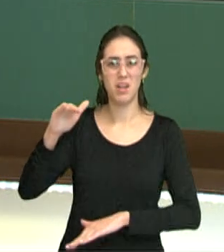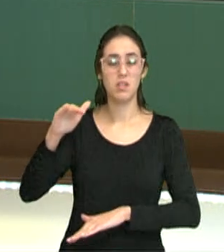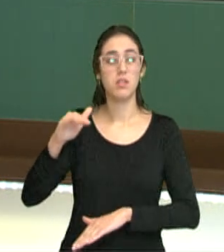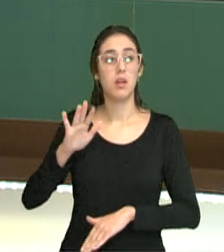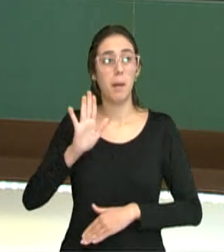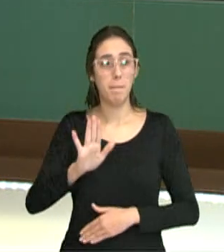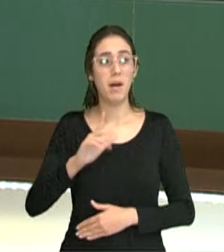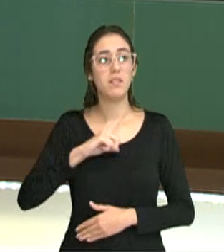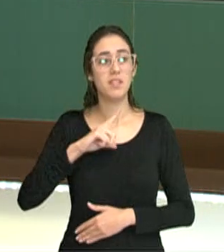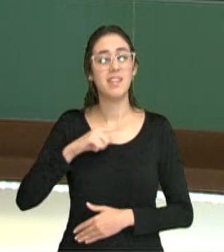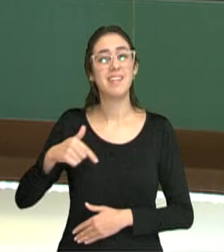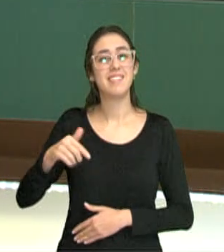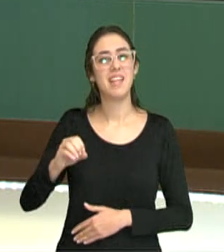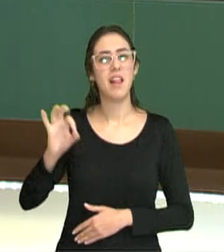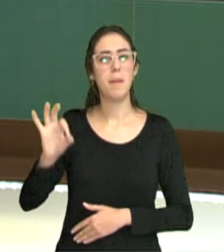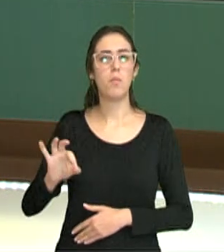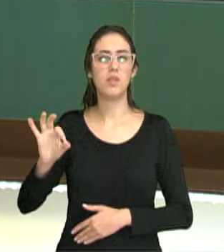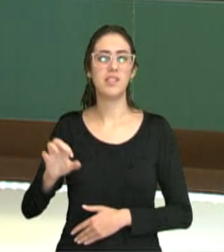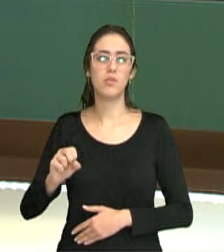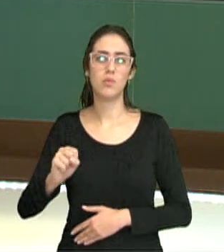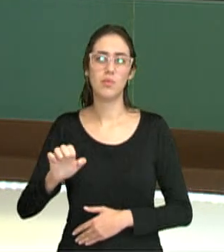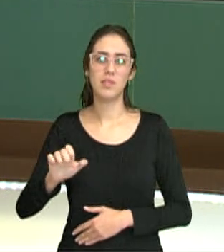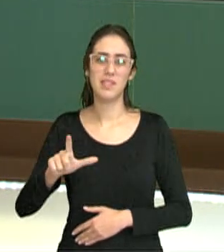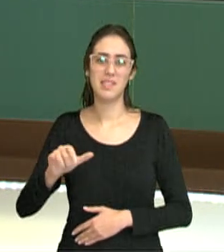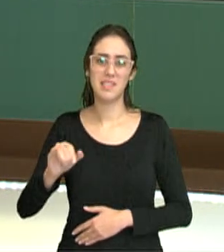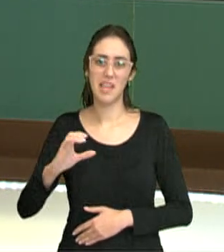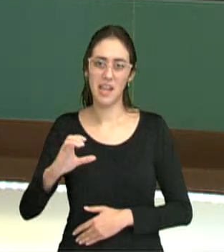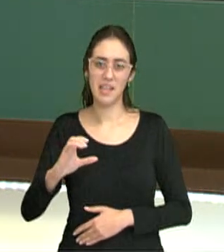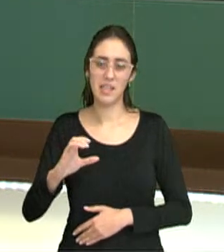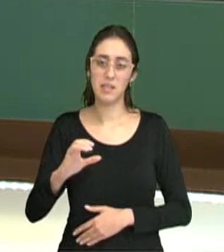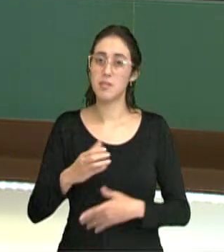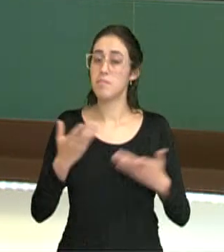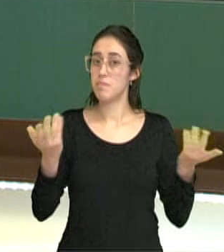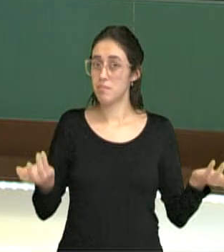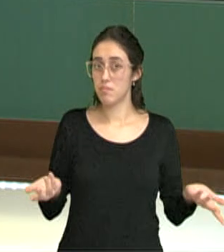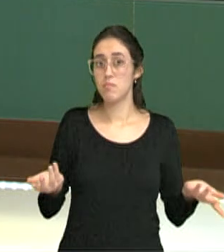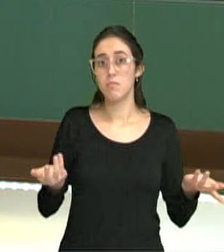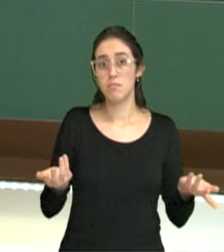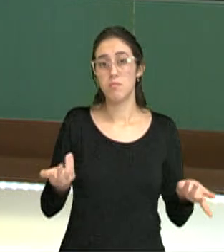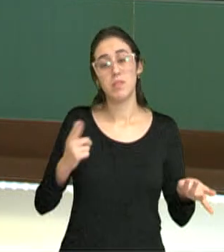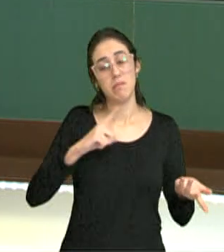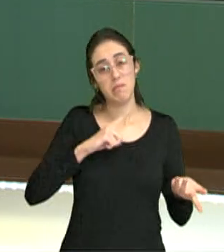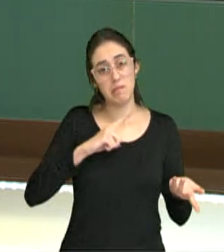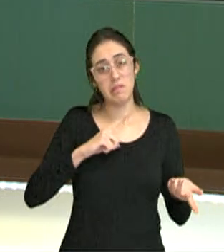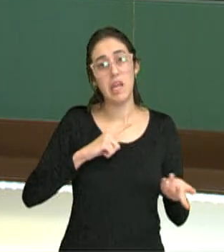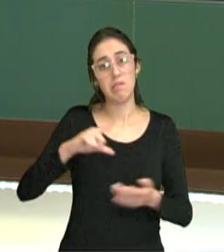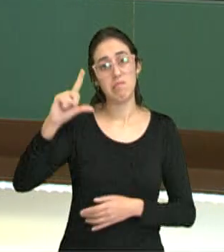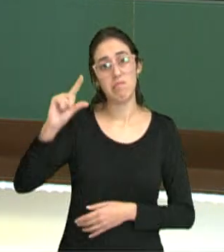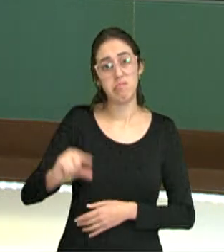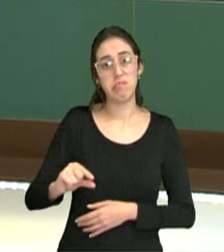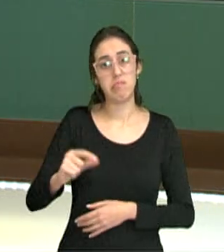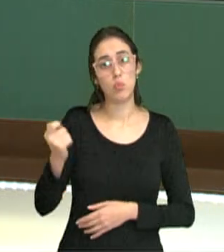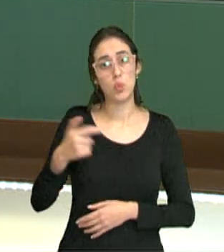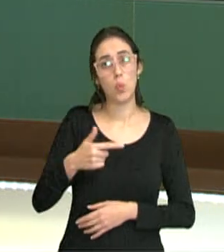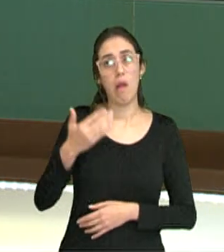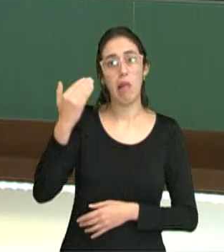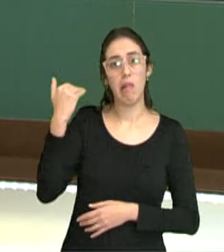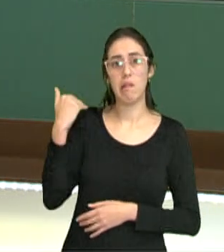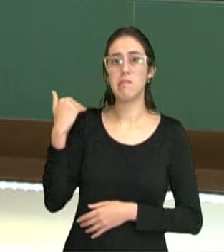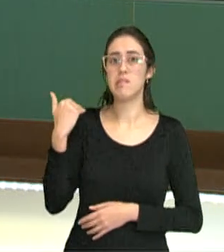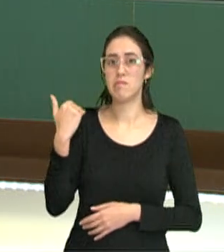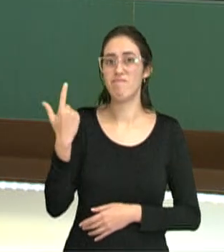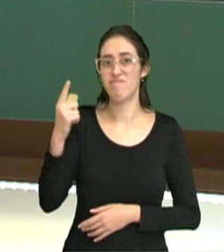do valor da taxa Selic. Ou seja, um rendimento bem mais baixo do que a gente tinha anteriormente,